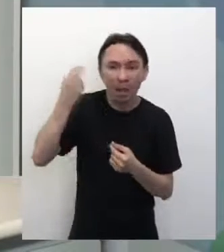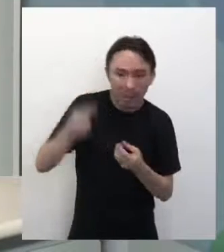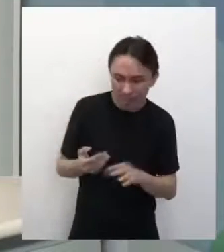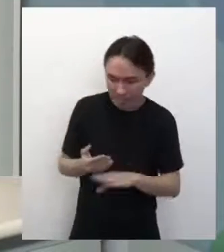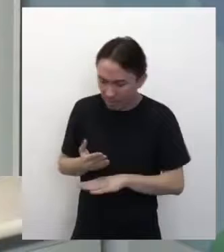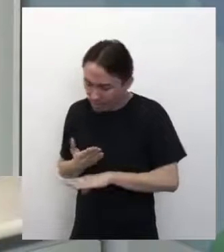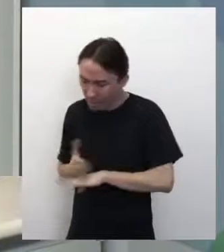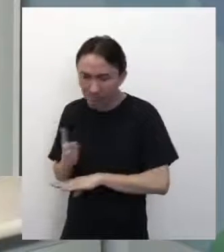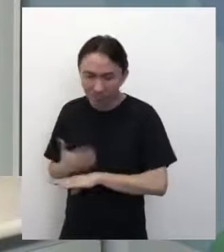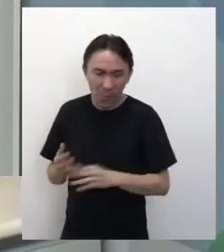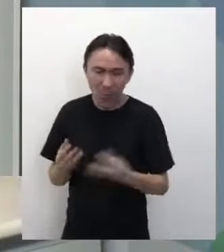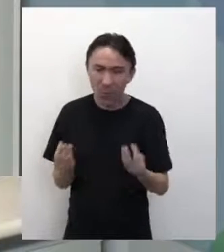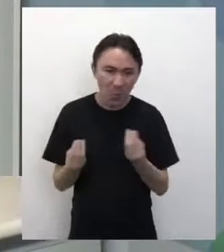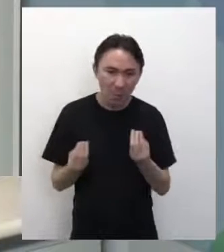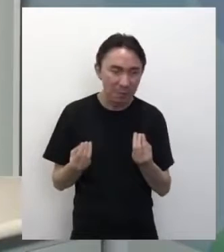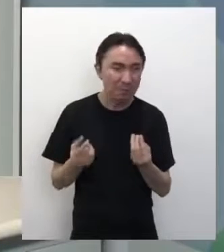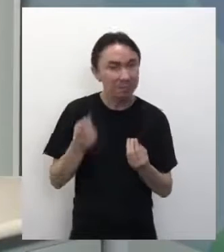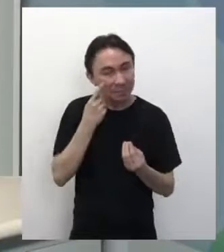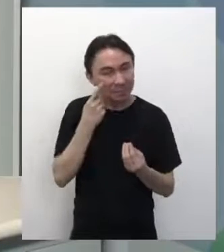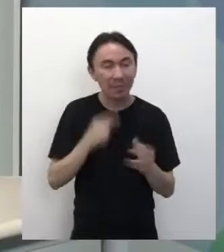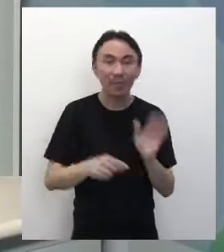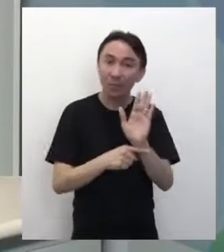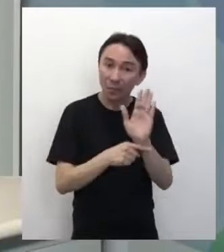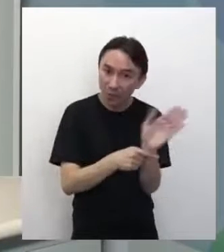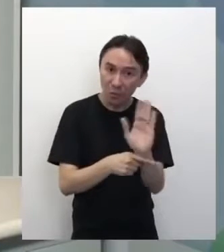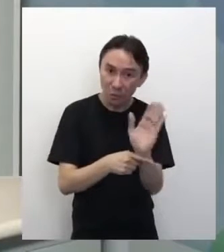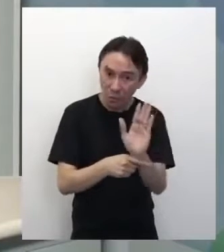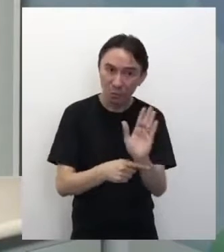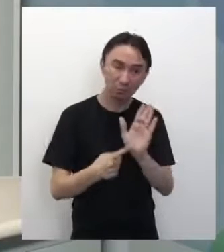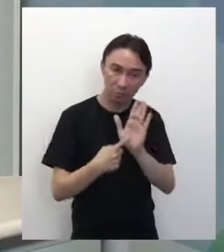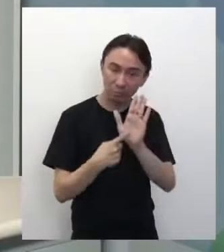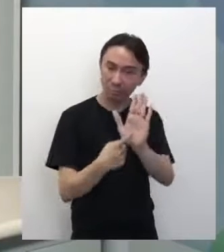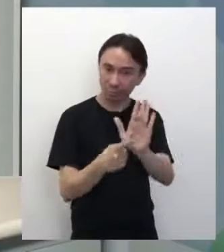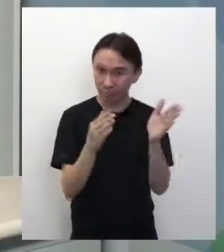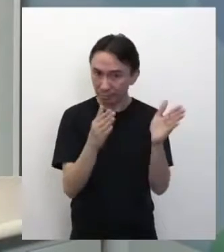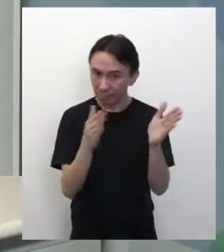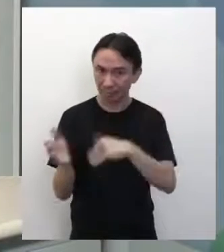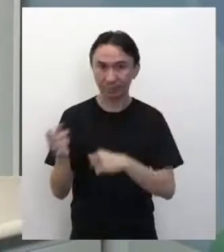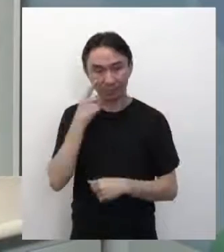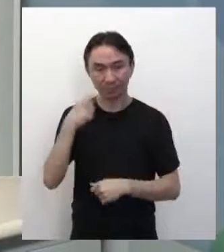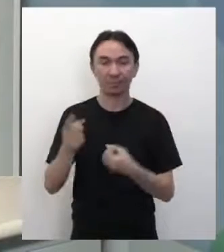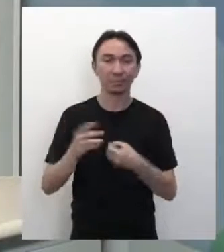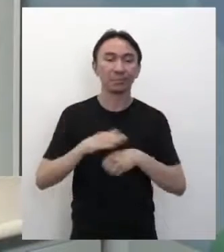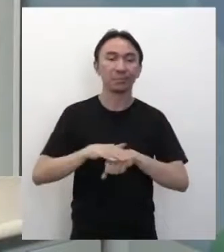a formação deles. Vou passar para vocês o vídeo e aí a gente volta a conversar.